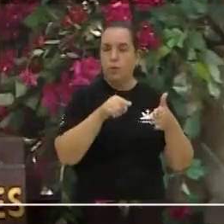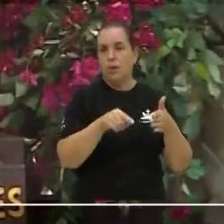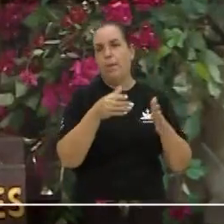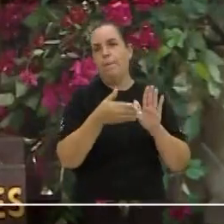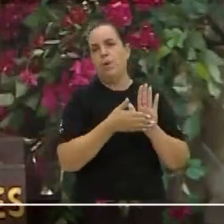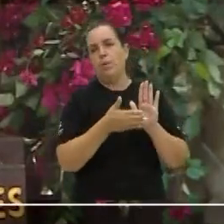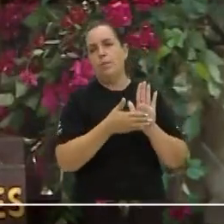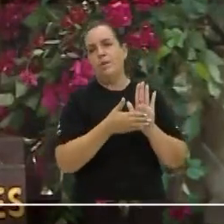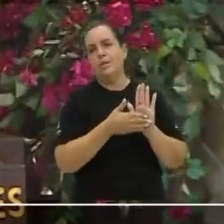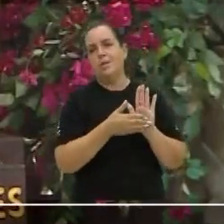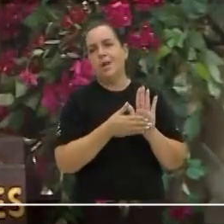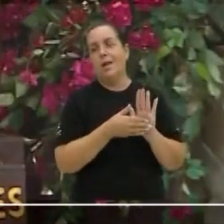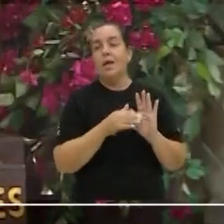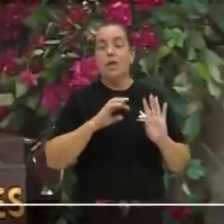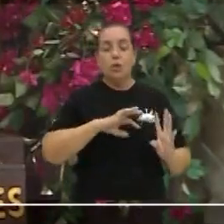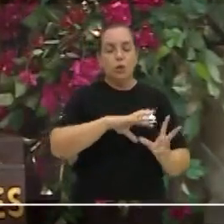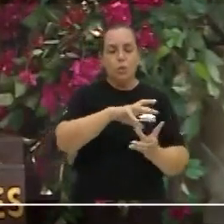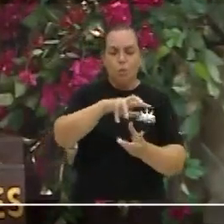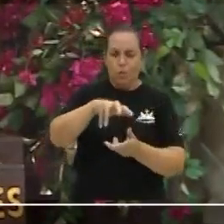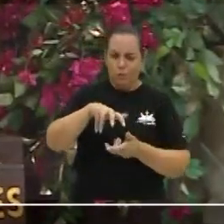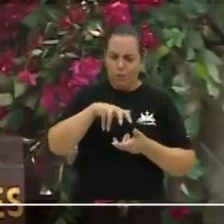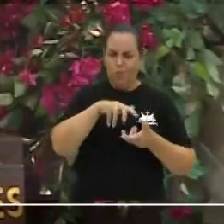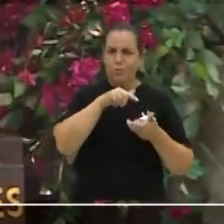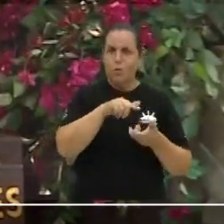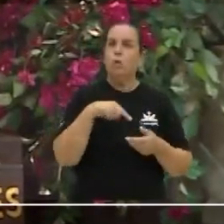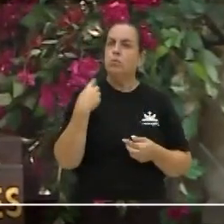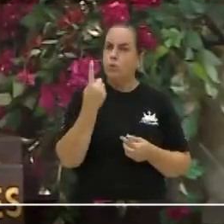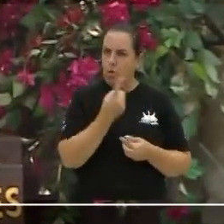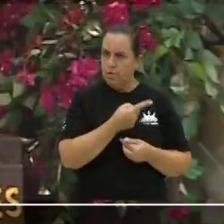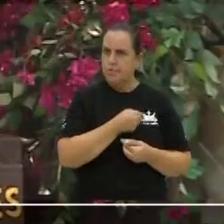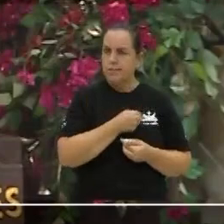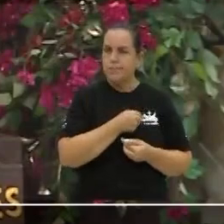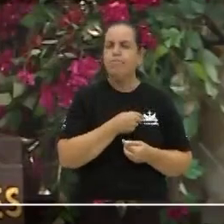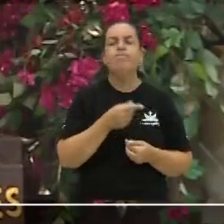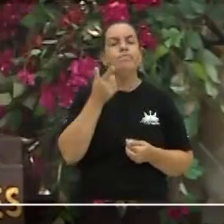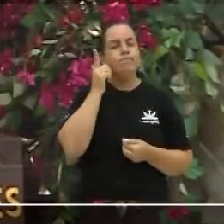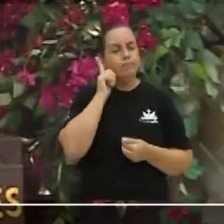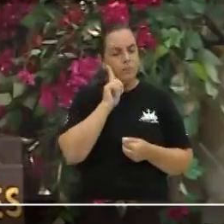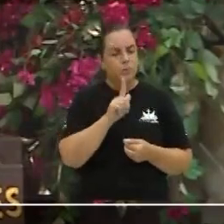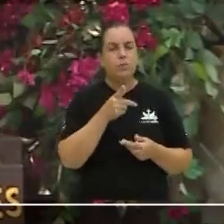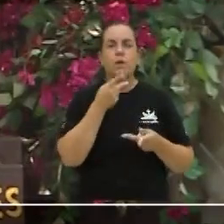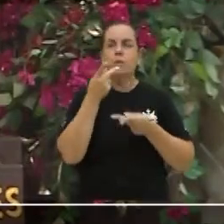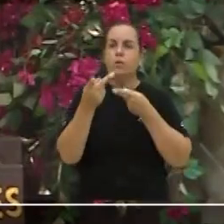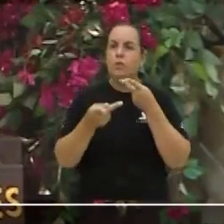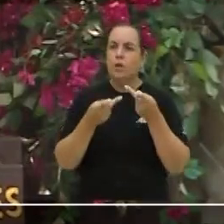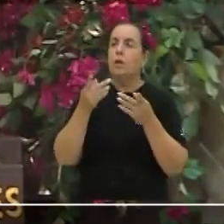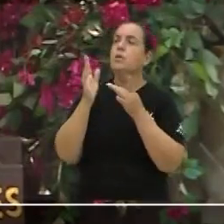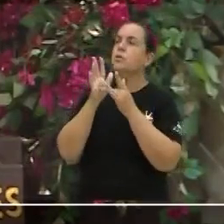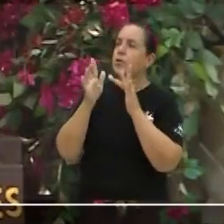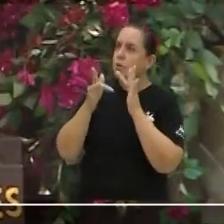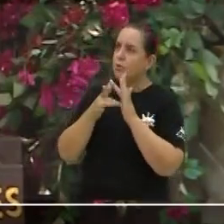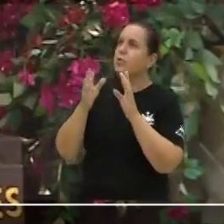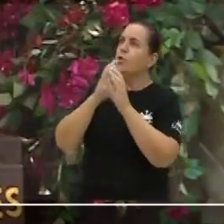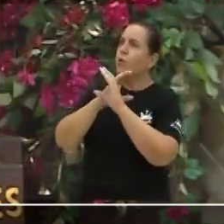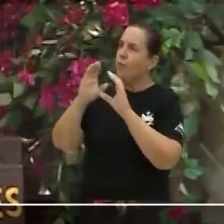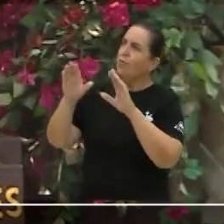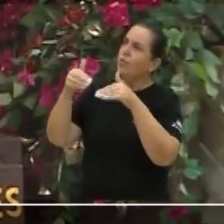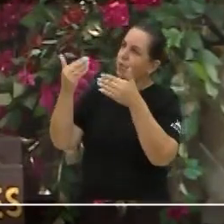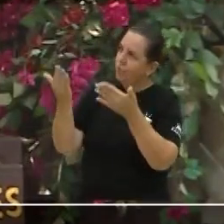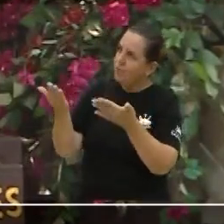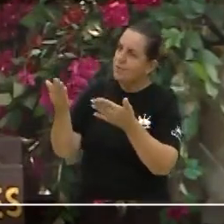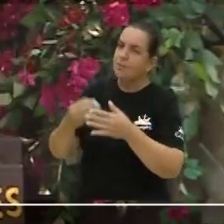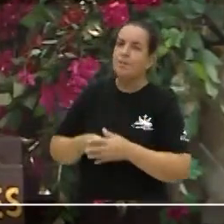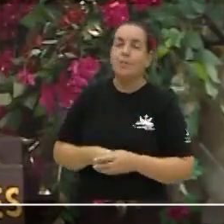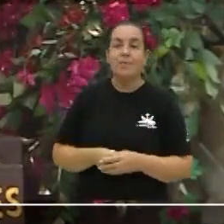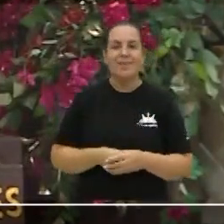propósito, que a humanidade, que nós possamos dizer: Jesus, eu confio